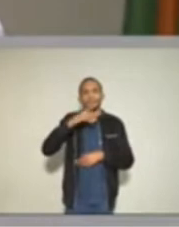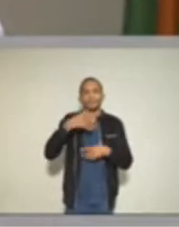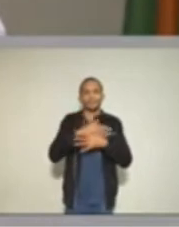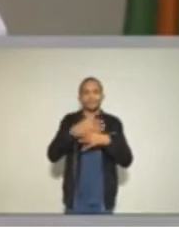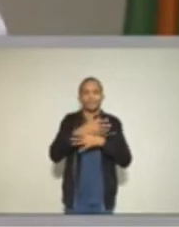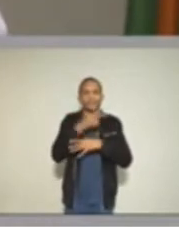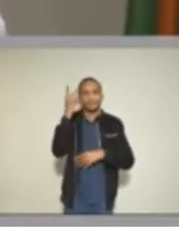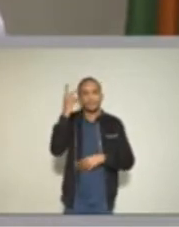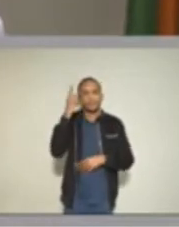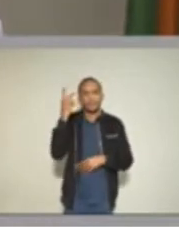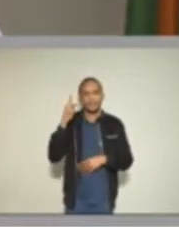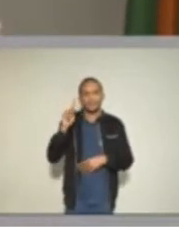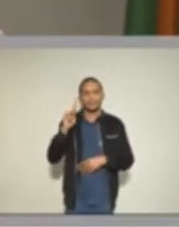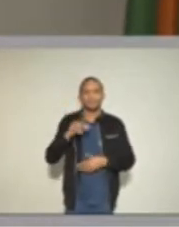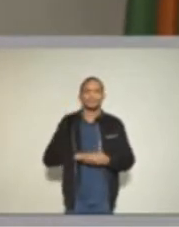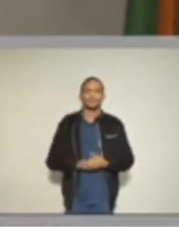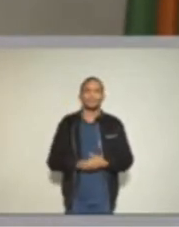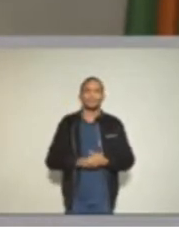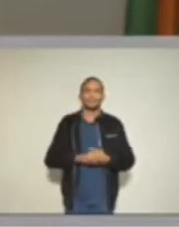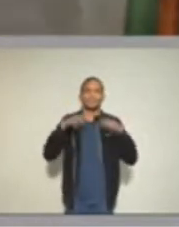Paulo, Ricardo Nunes.